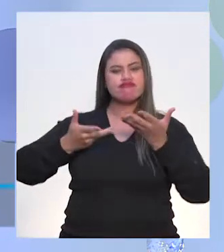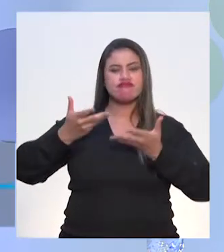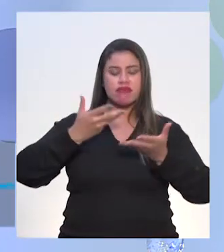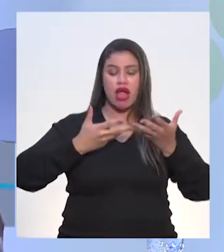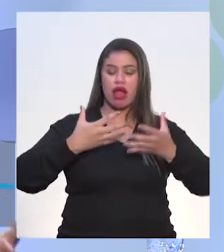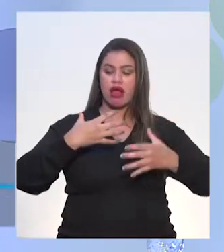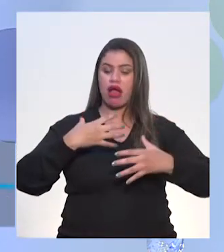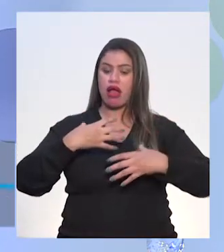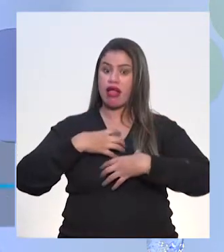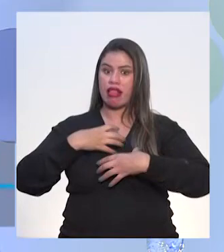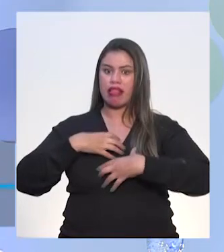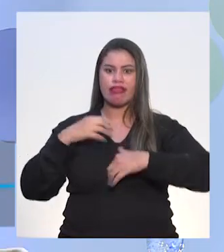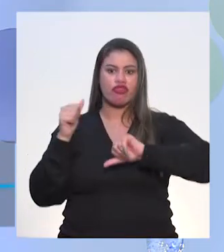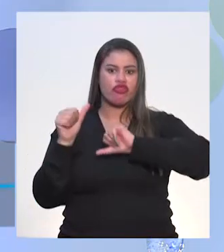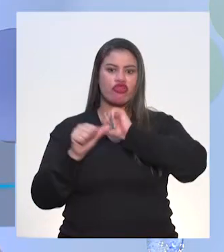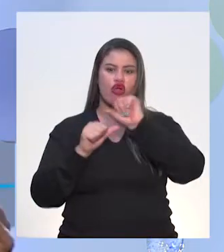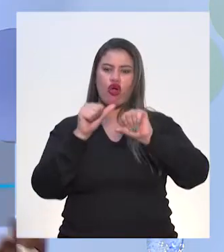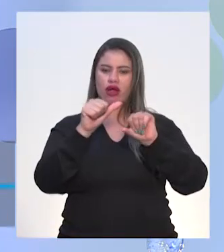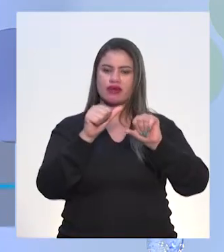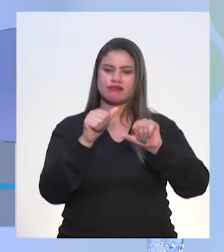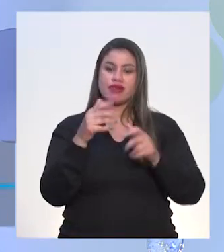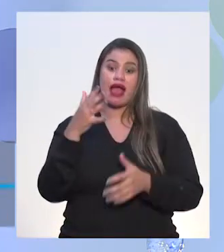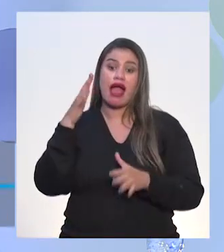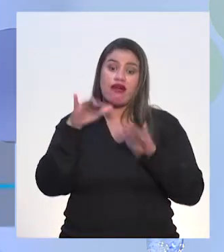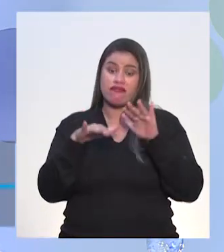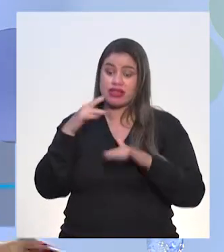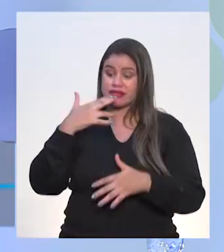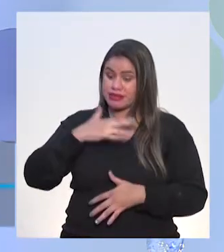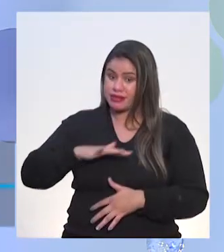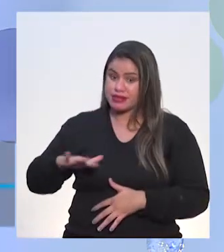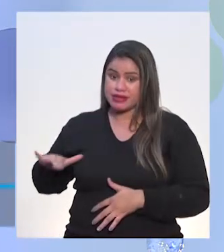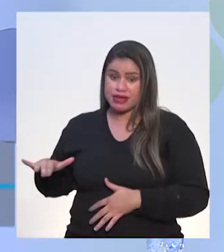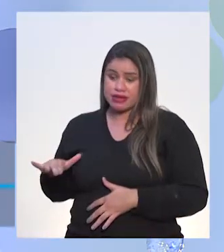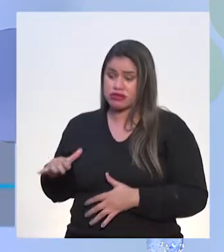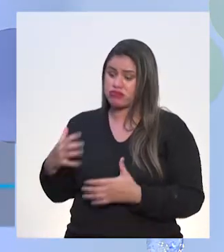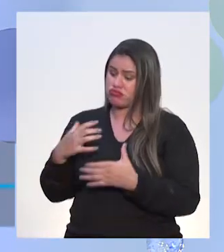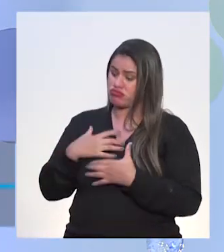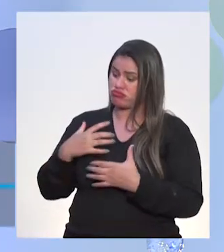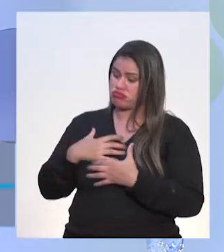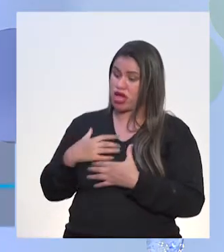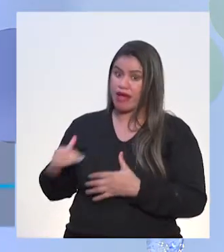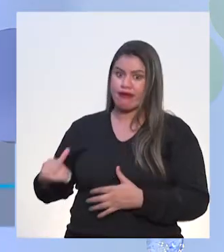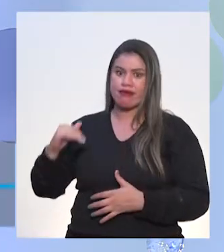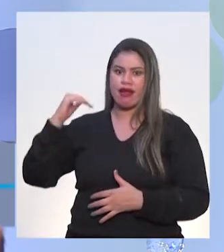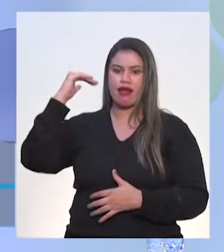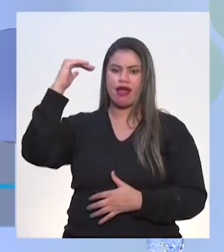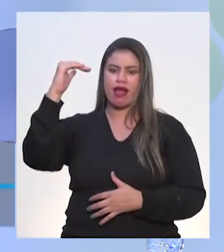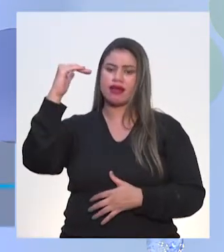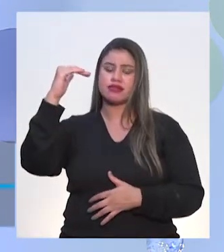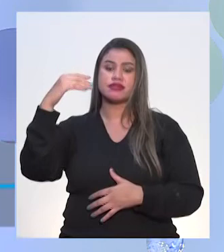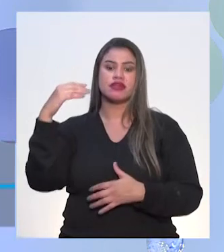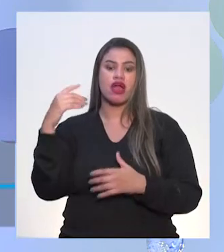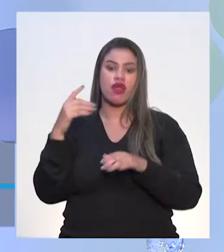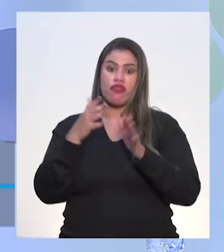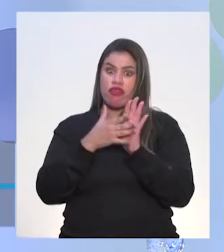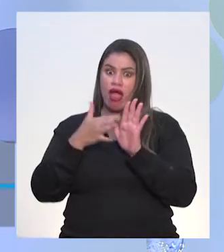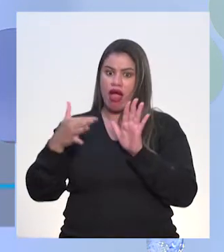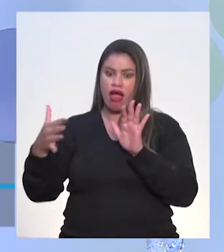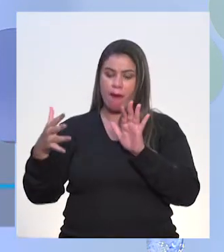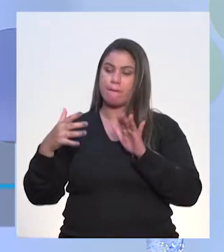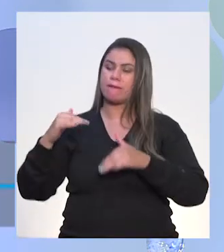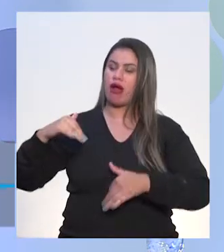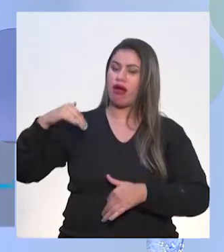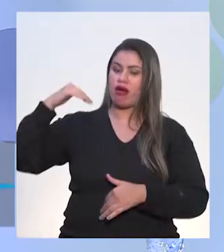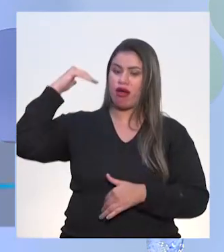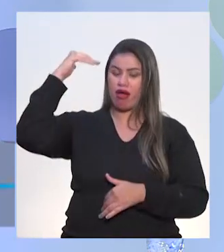muda de acordo com o tempo é muitas vezes até para melhor ou não né e a gente fala muito aqui que o